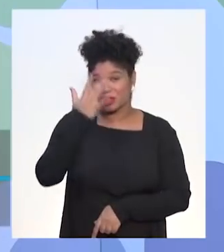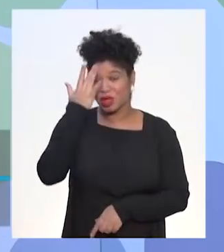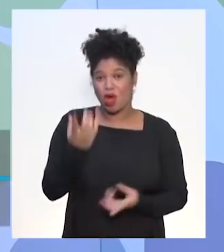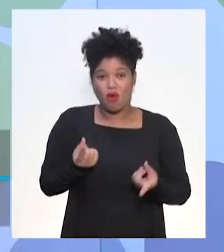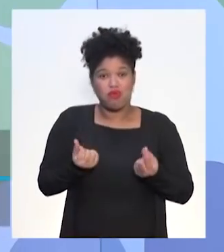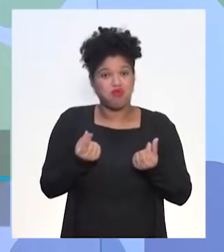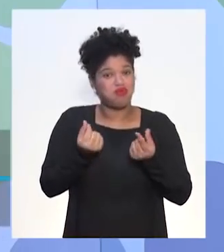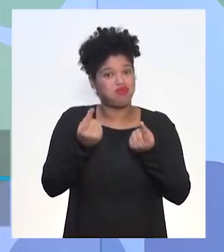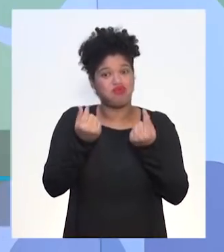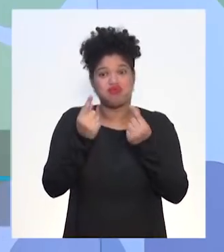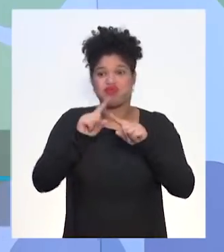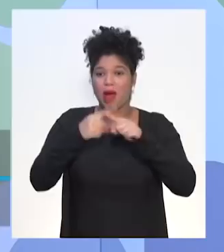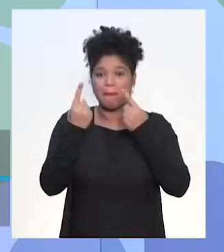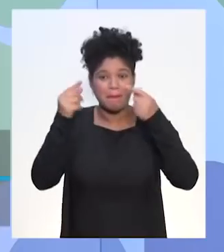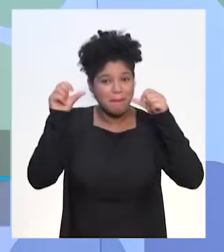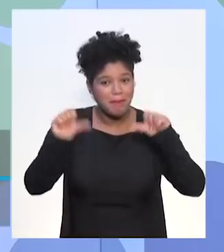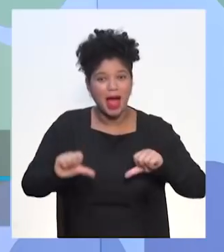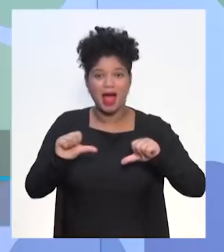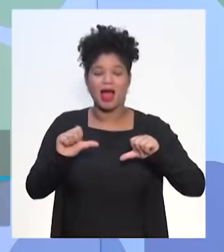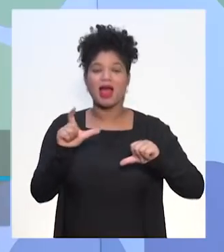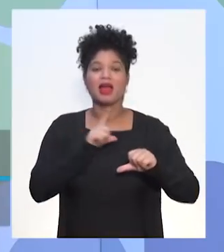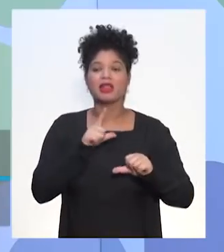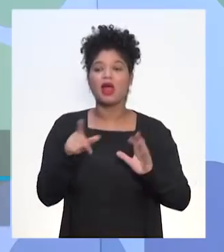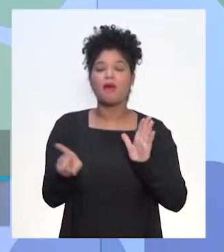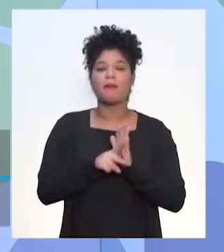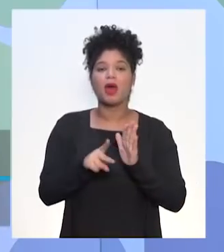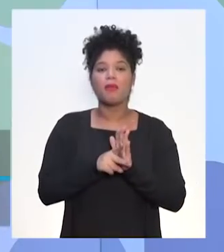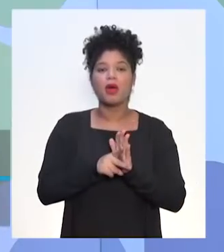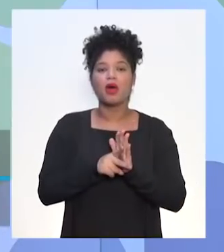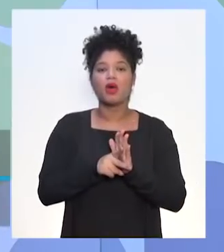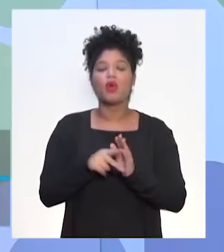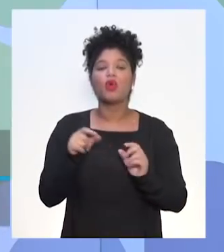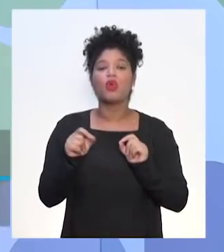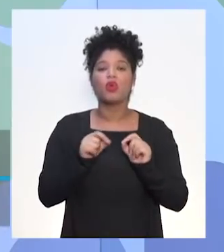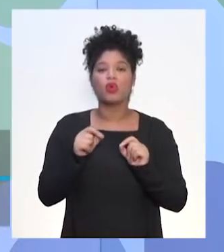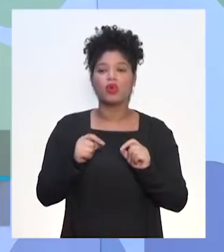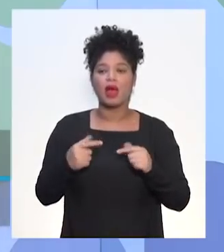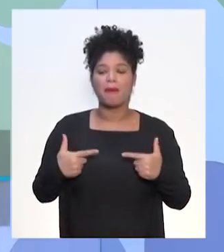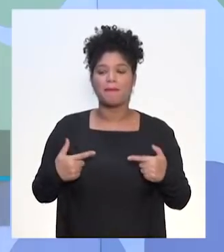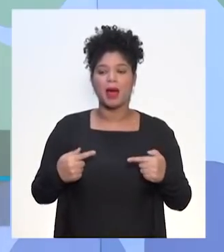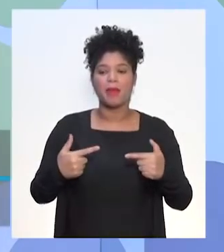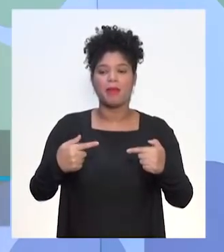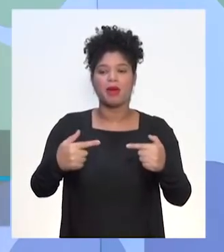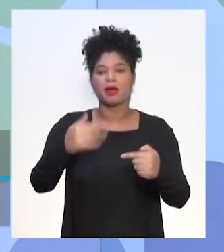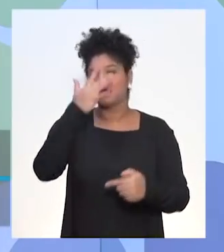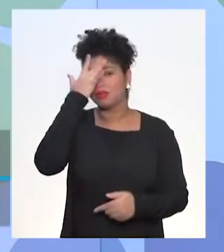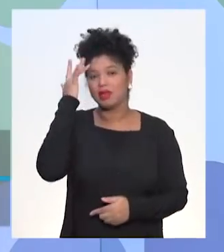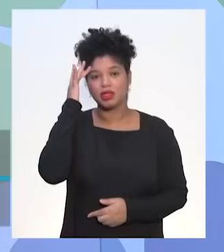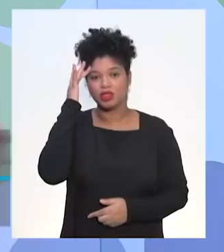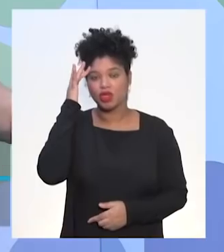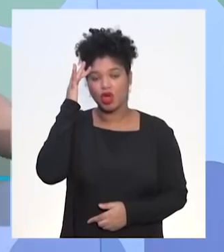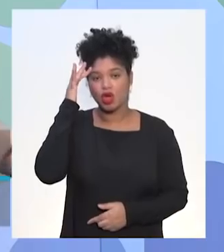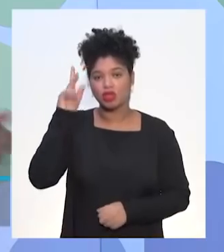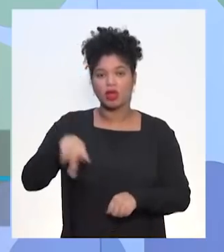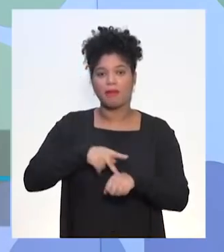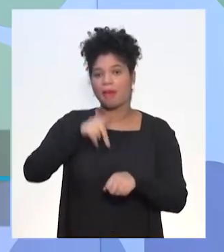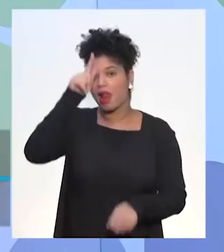que arcar, né, com todas as consequências da guerra, e aí o povo alemão está assim, meu Deus, a gente é o